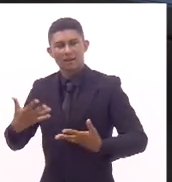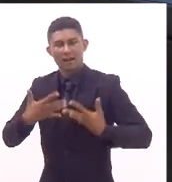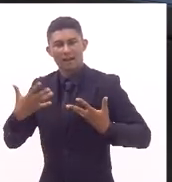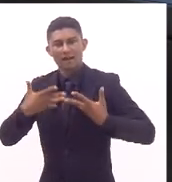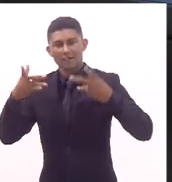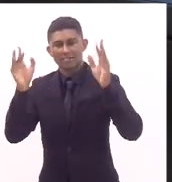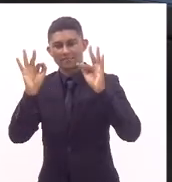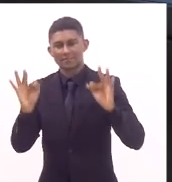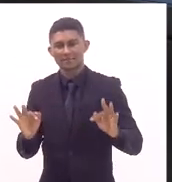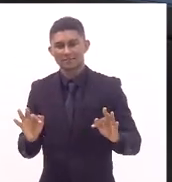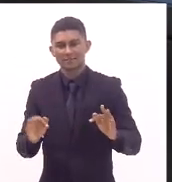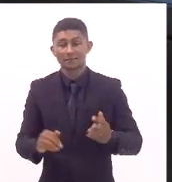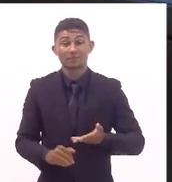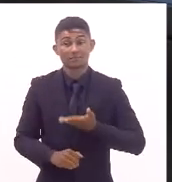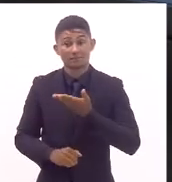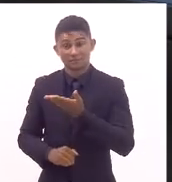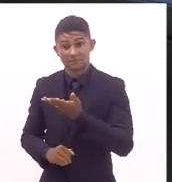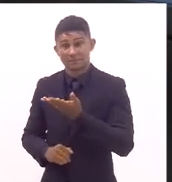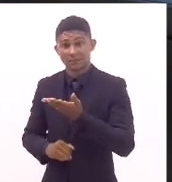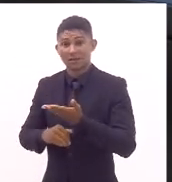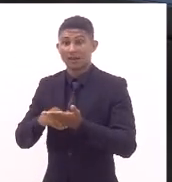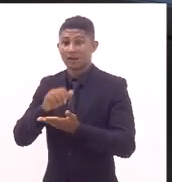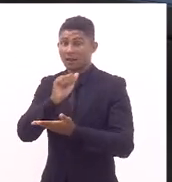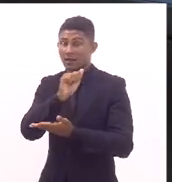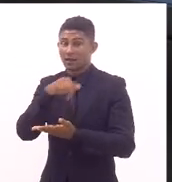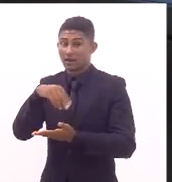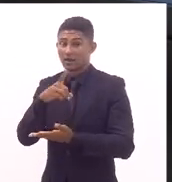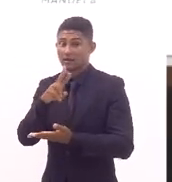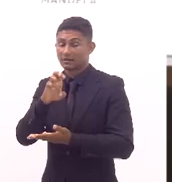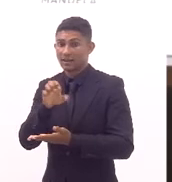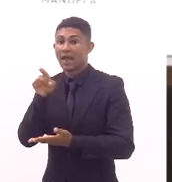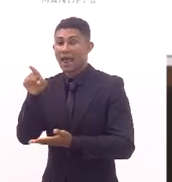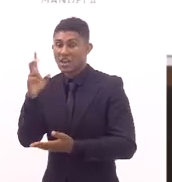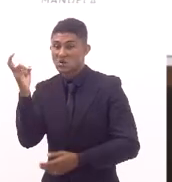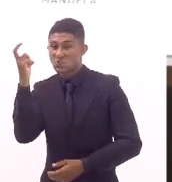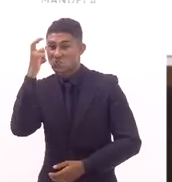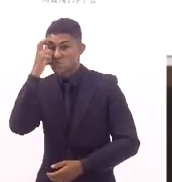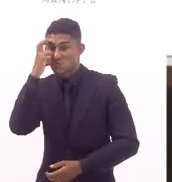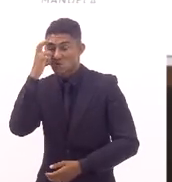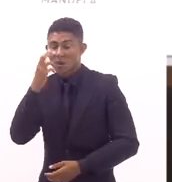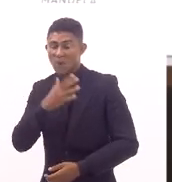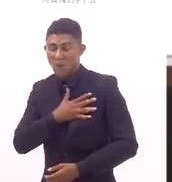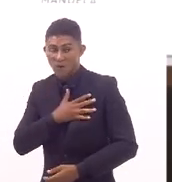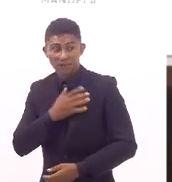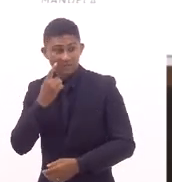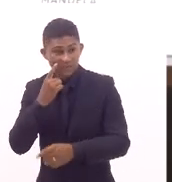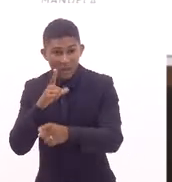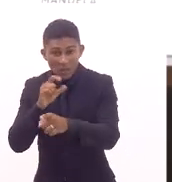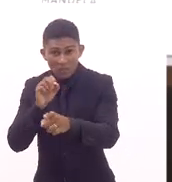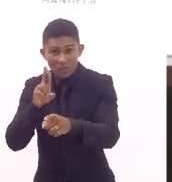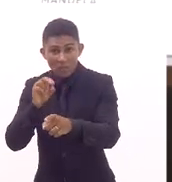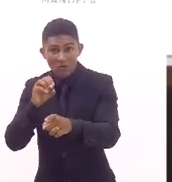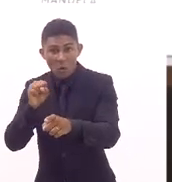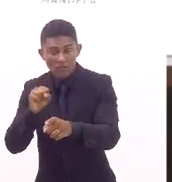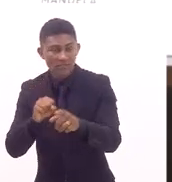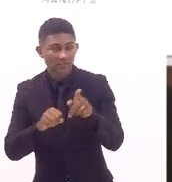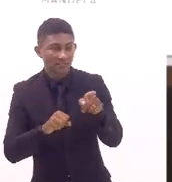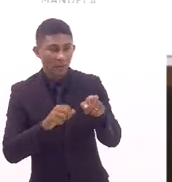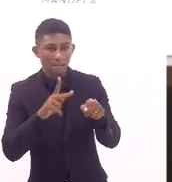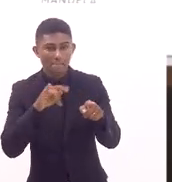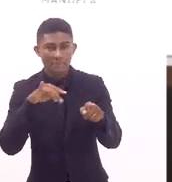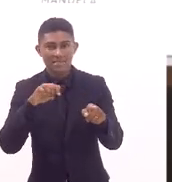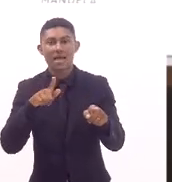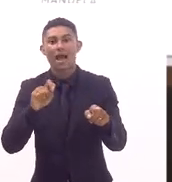o André o homem da Cultura eu quero dizer aqui porosa Pitanga que os